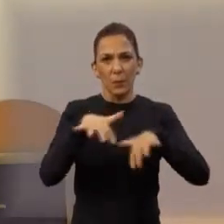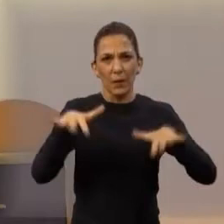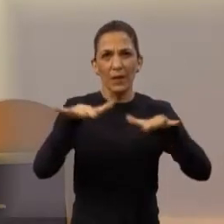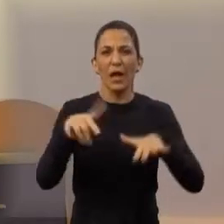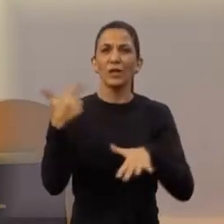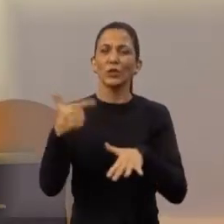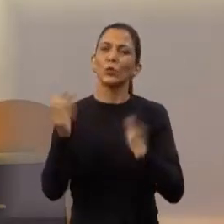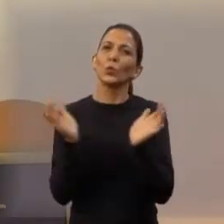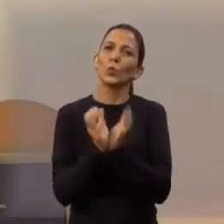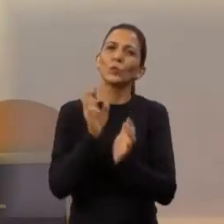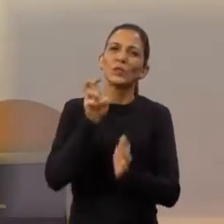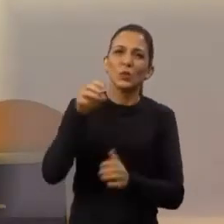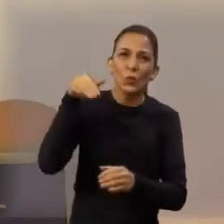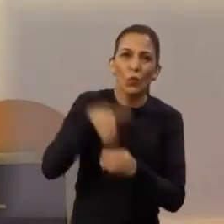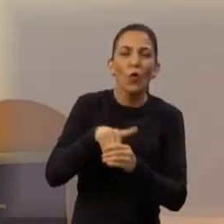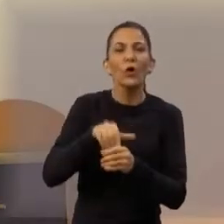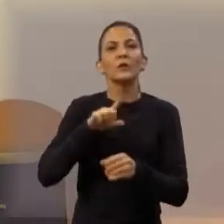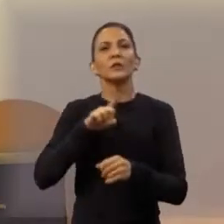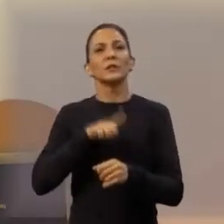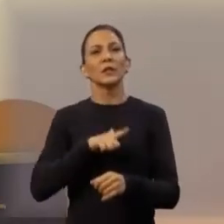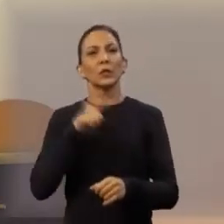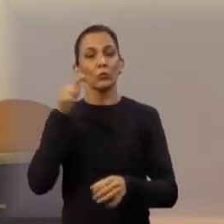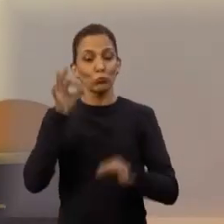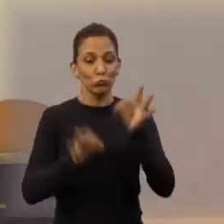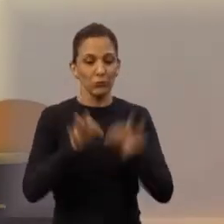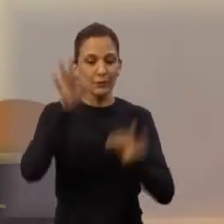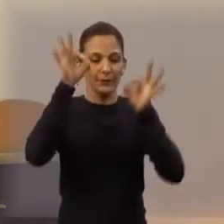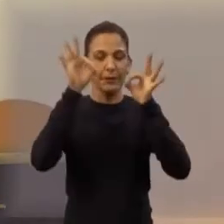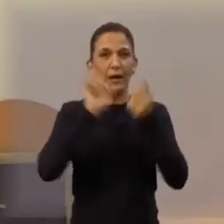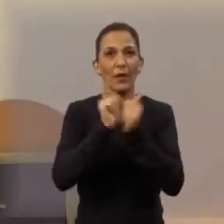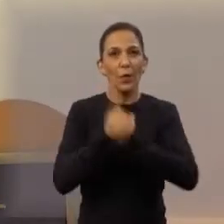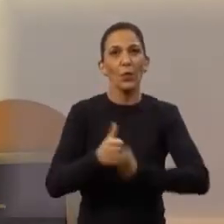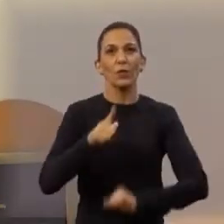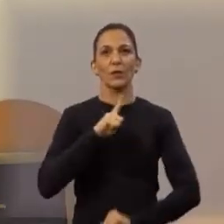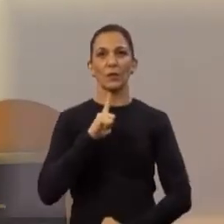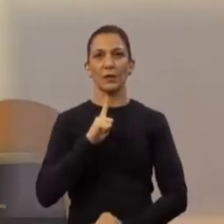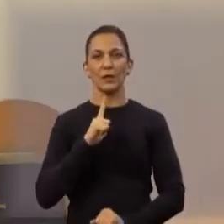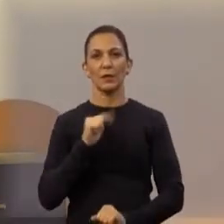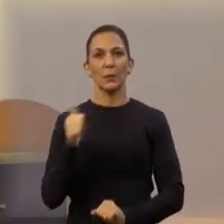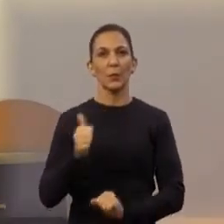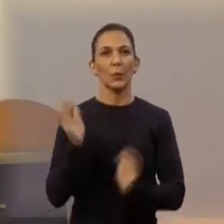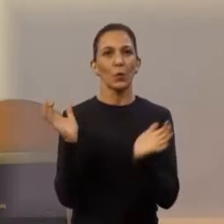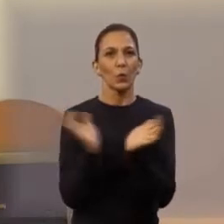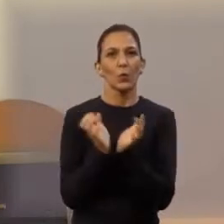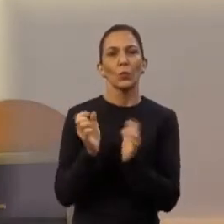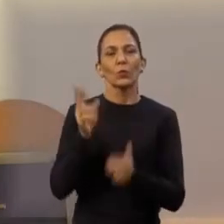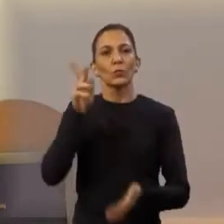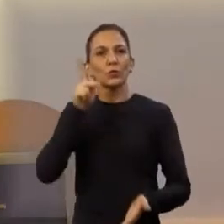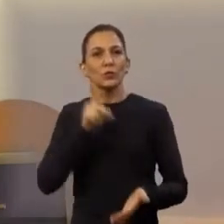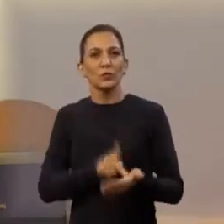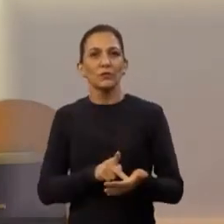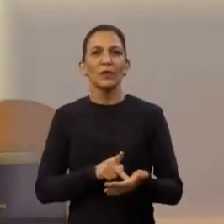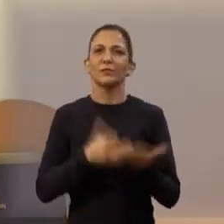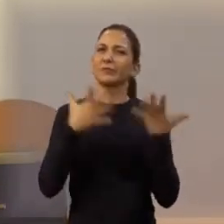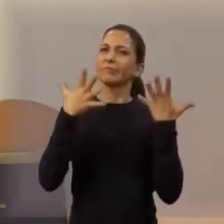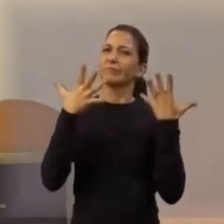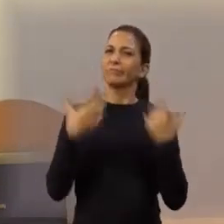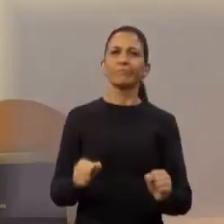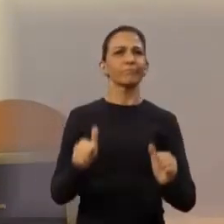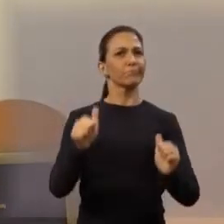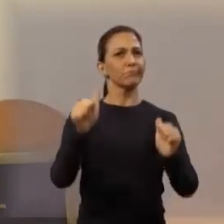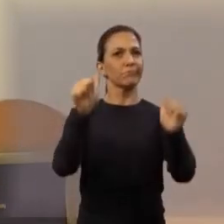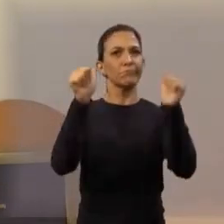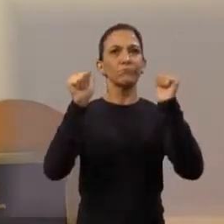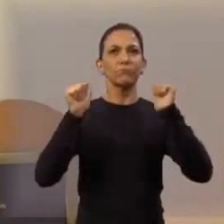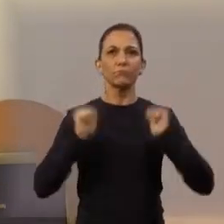segunda turma que ainda tem cinco votos aí possa fazer justiça porque a primeira turma realmente se levou de bom dentro